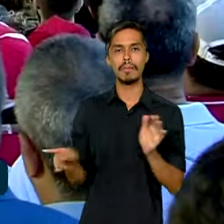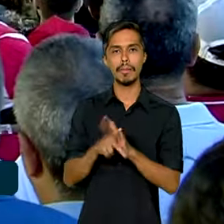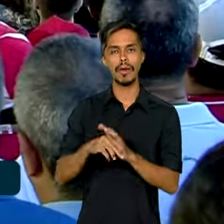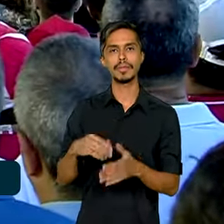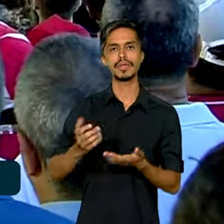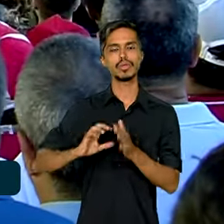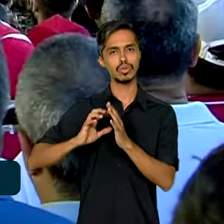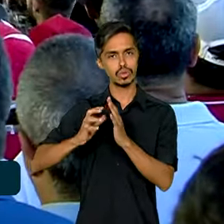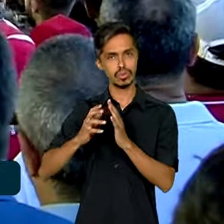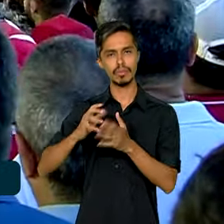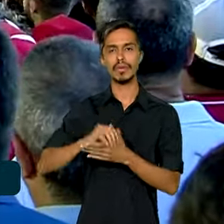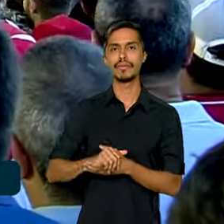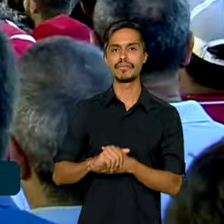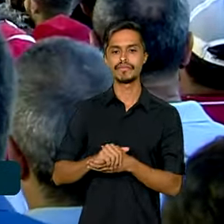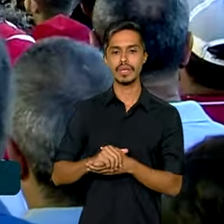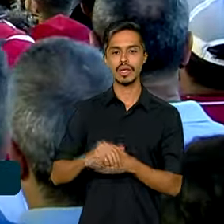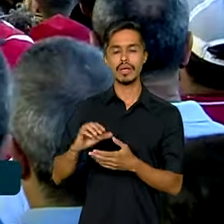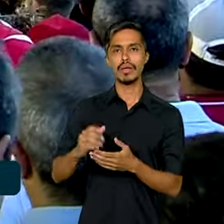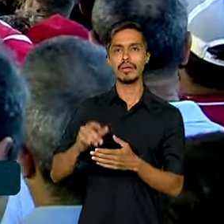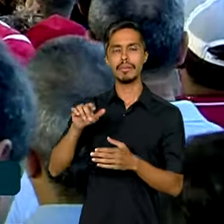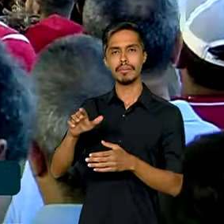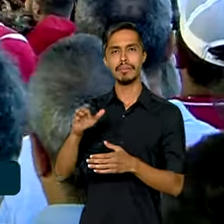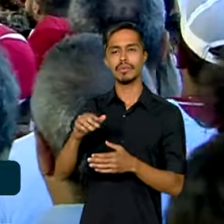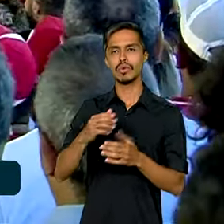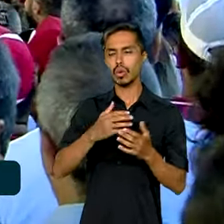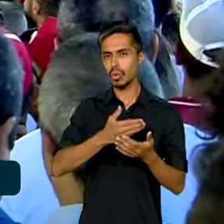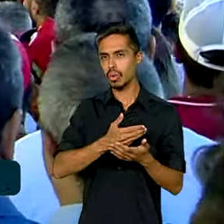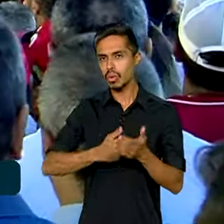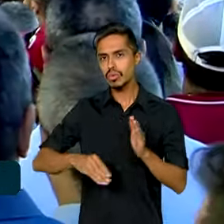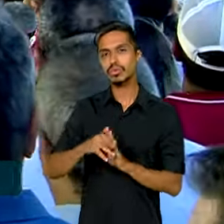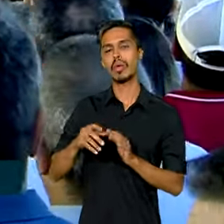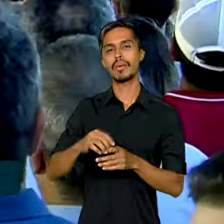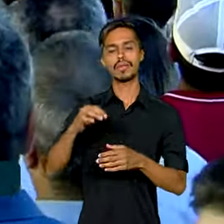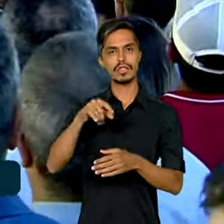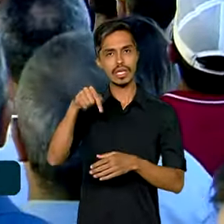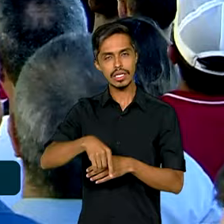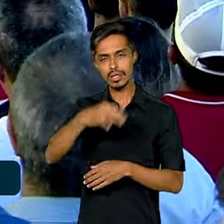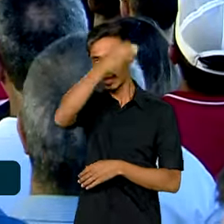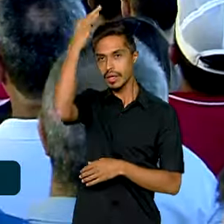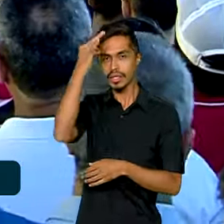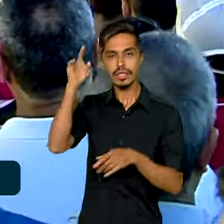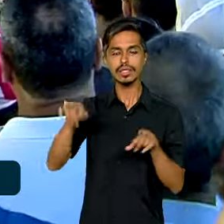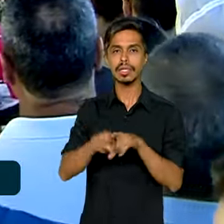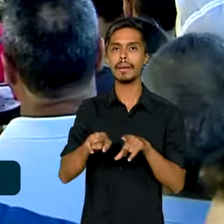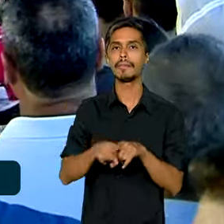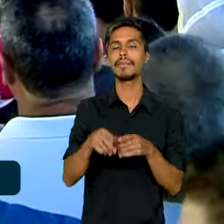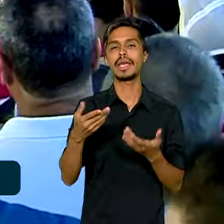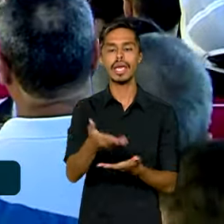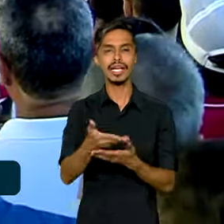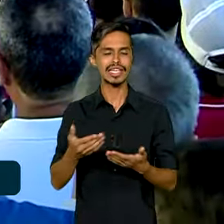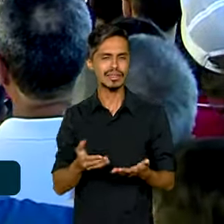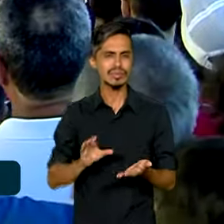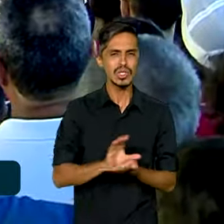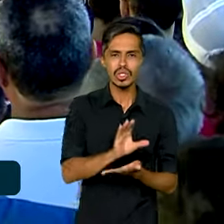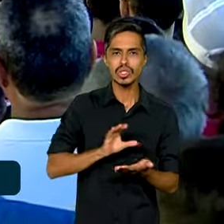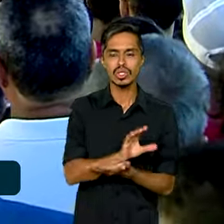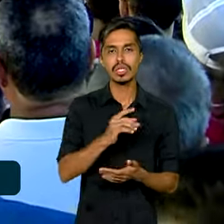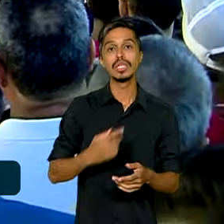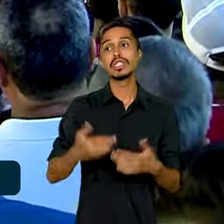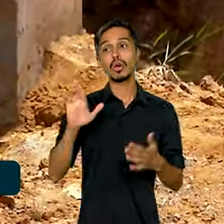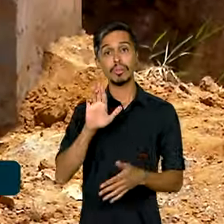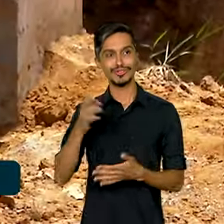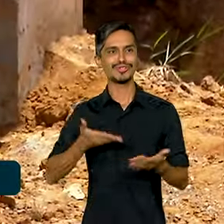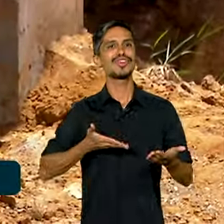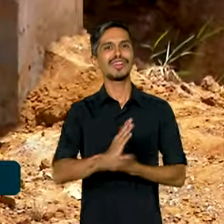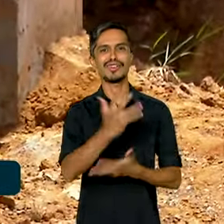bancada federal daqui do Espírito Santo, com os recursos da PEC da transição aprovada pelo